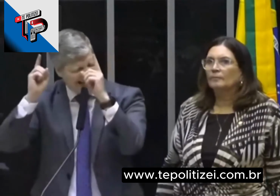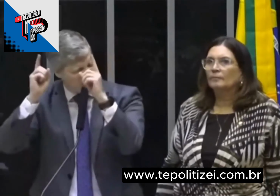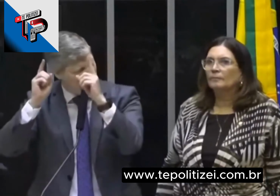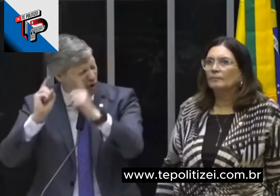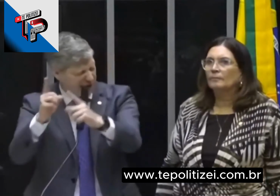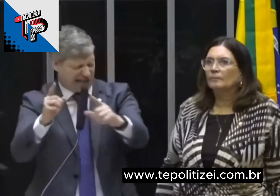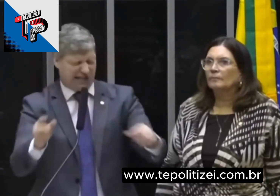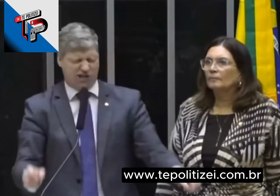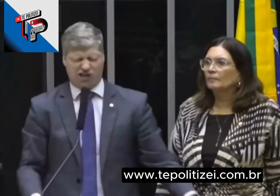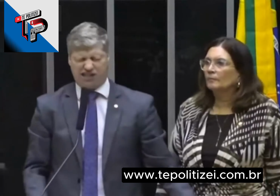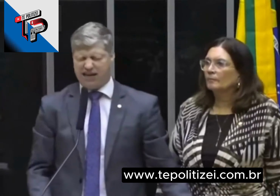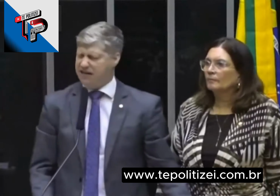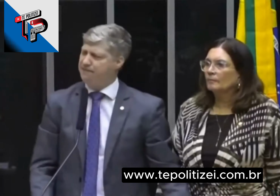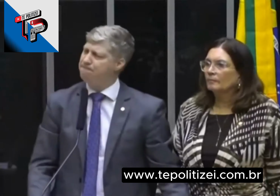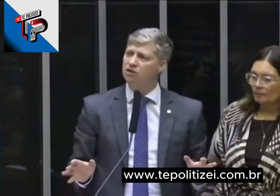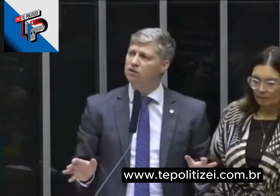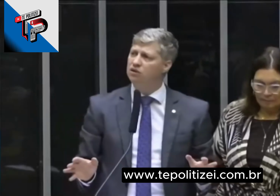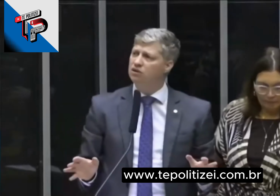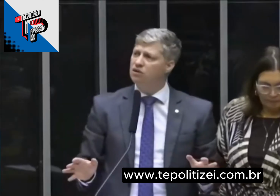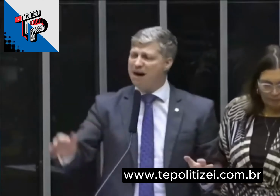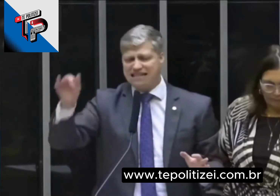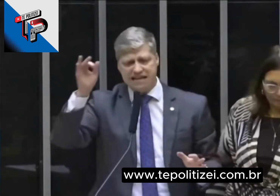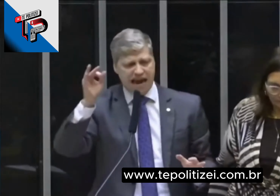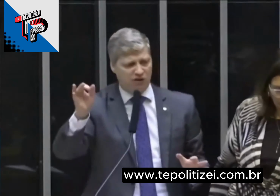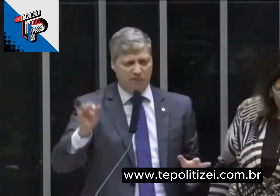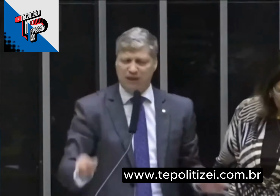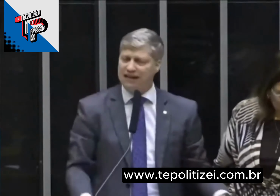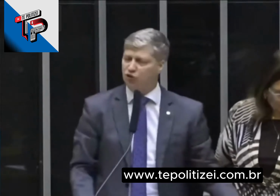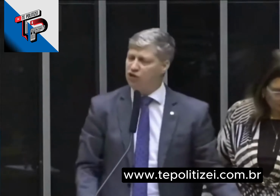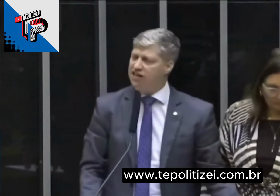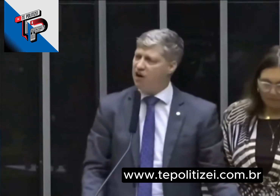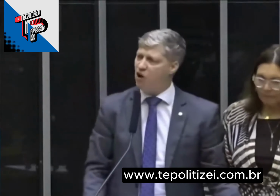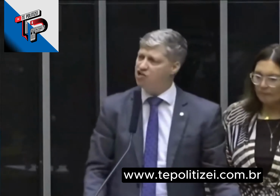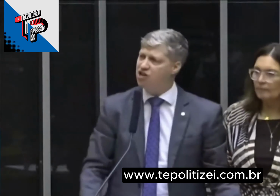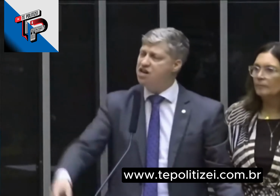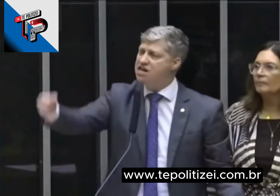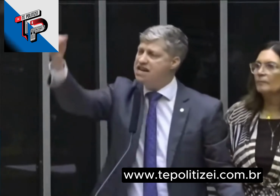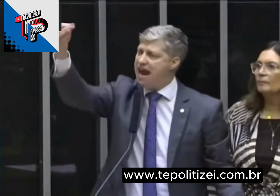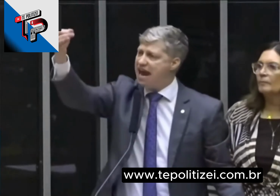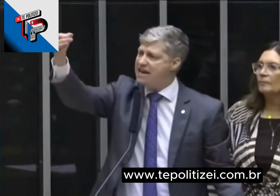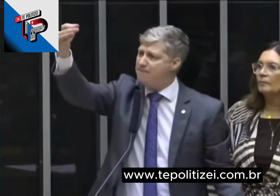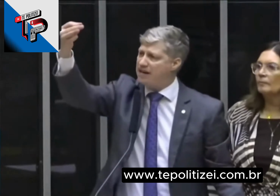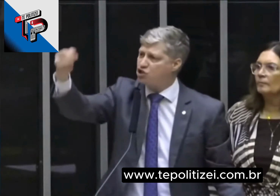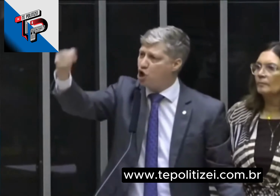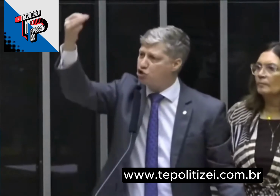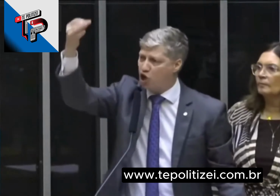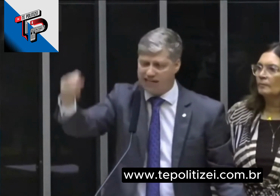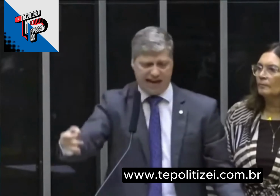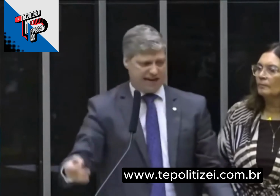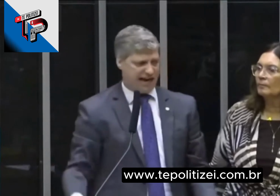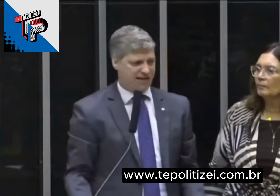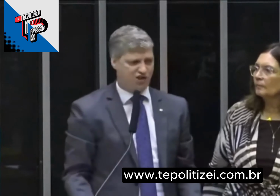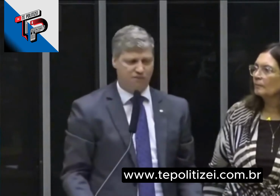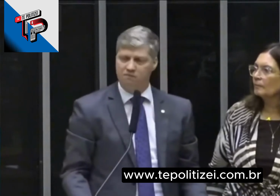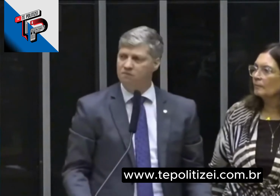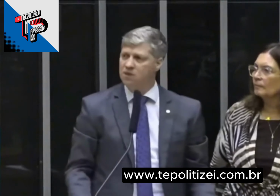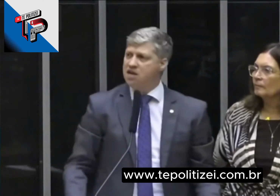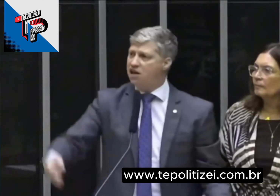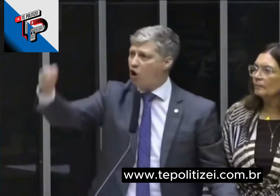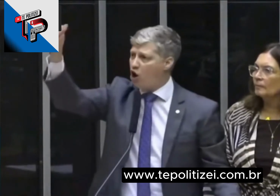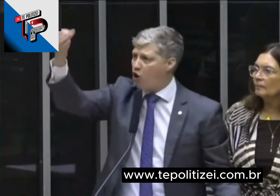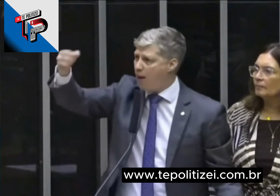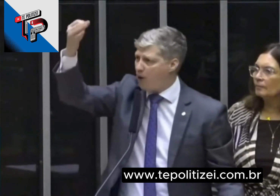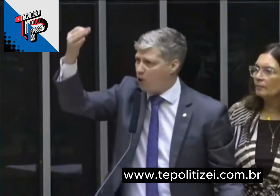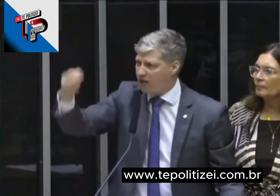e teço muitas críticas a ele, mas liguei ao deputado Arthur Lira hoje e ele prestou solidariedade.